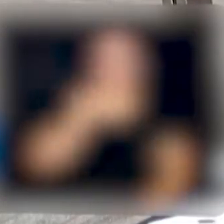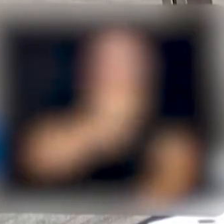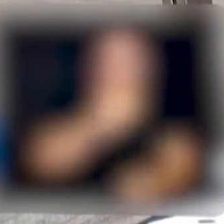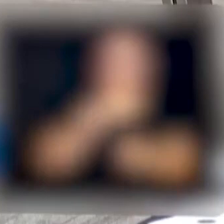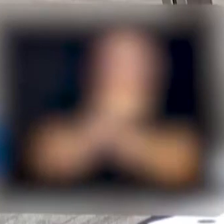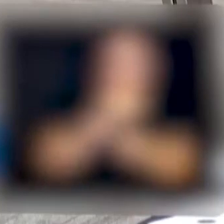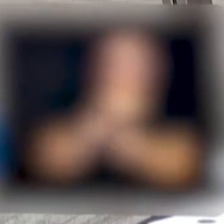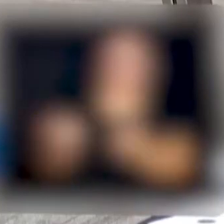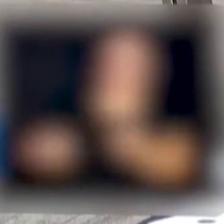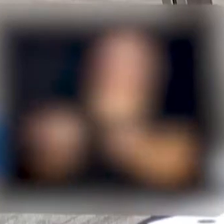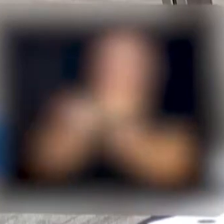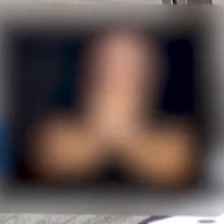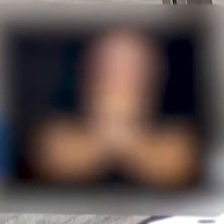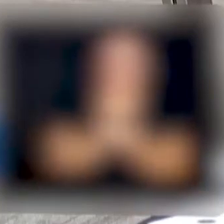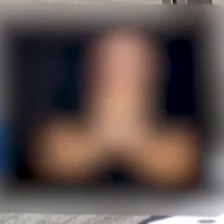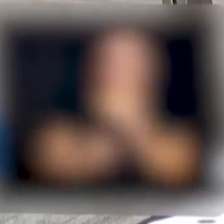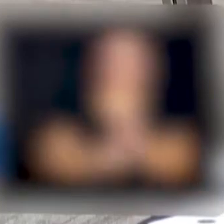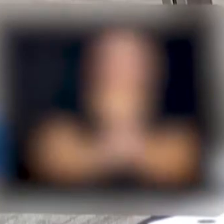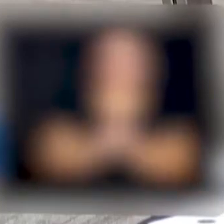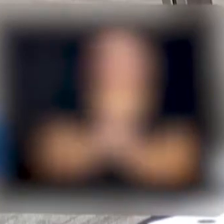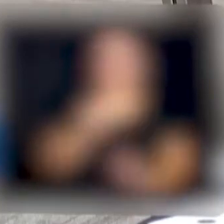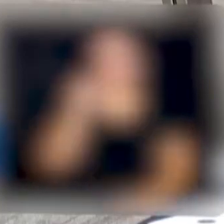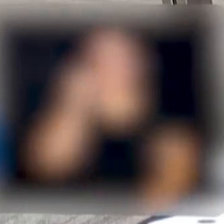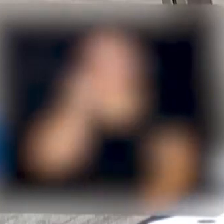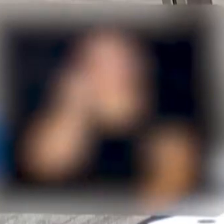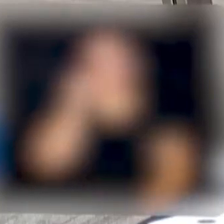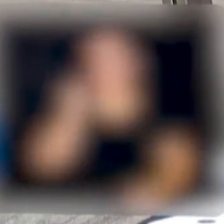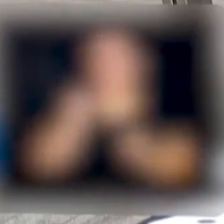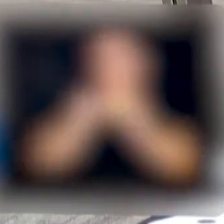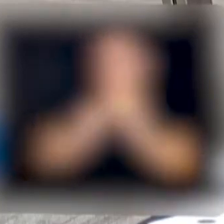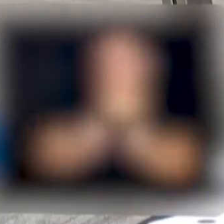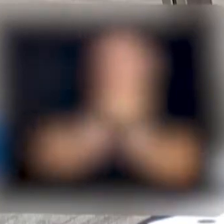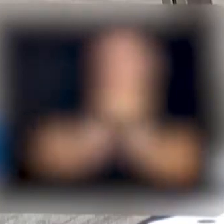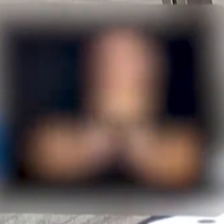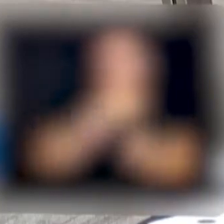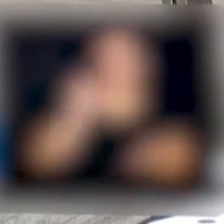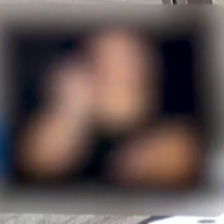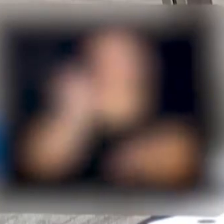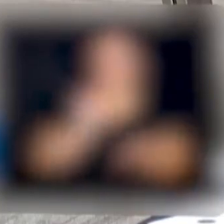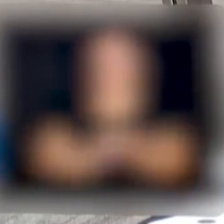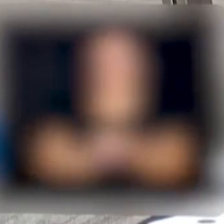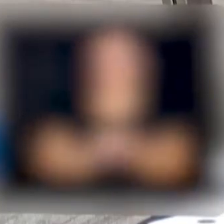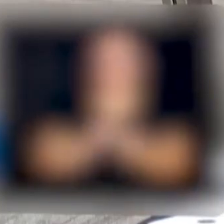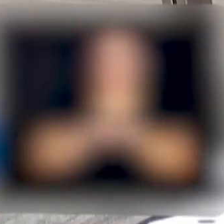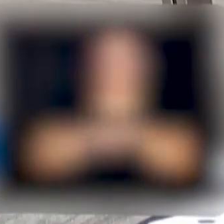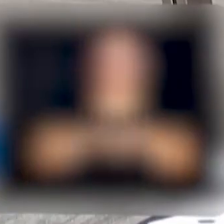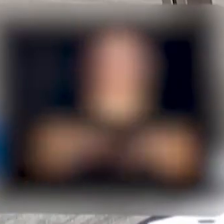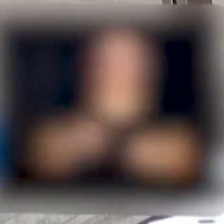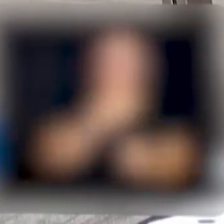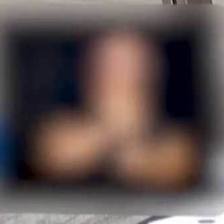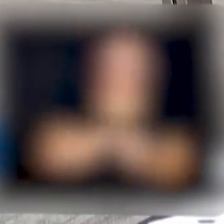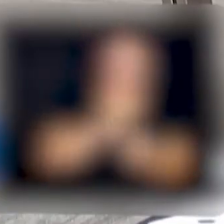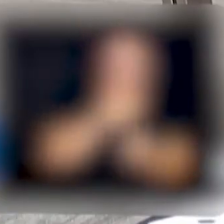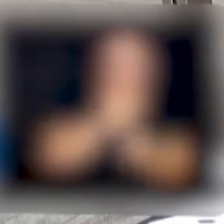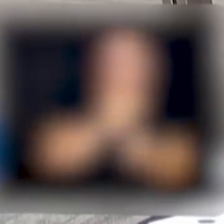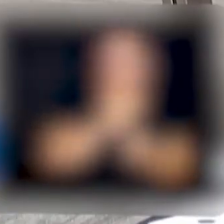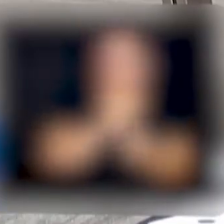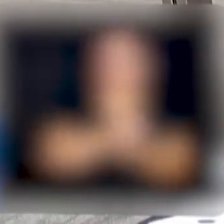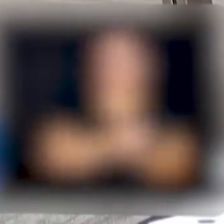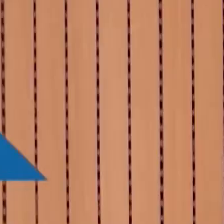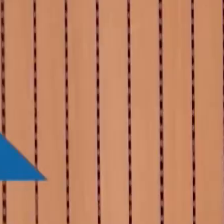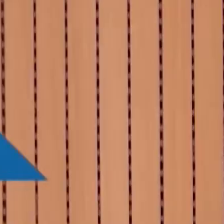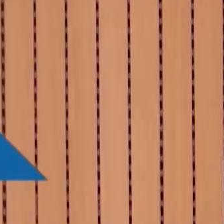um substitutivo do projeto do Igor para que o projeto possa realmente atingir o objetivo inicial